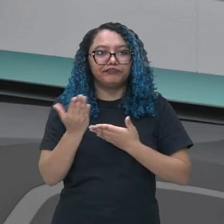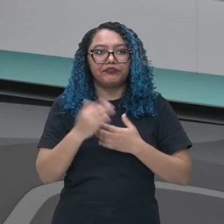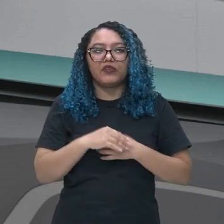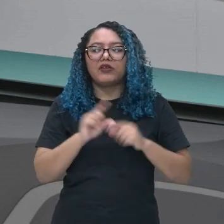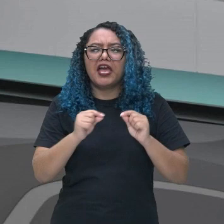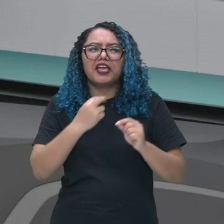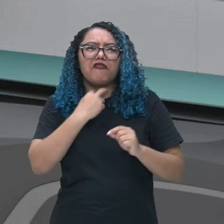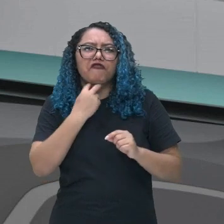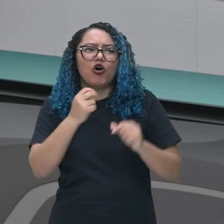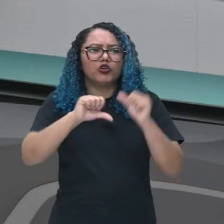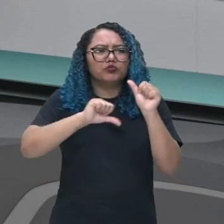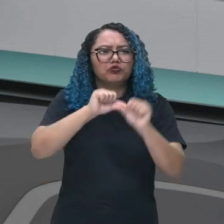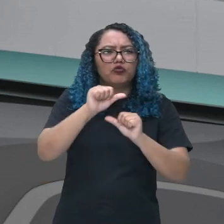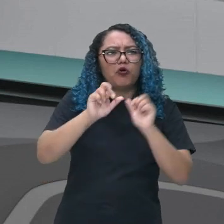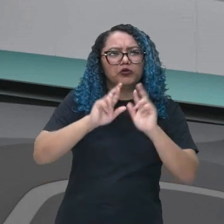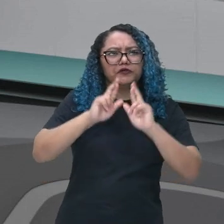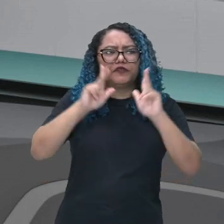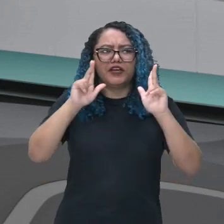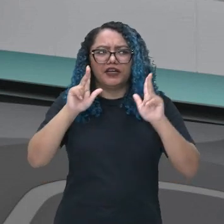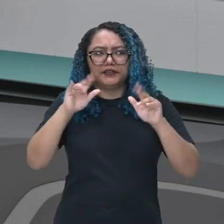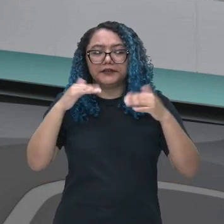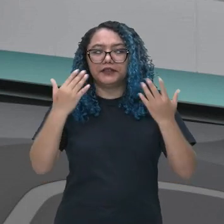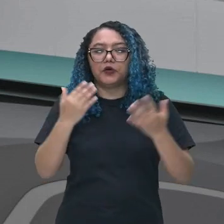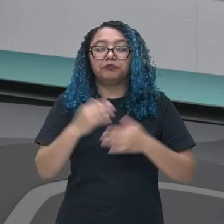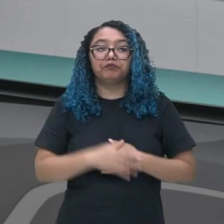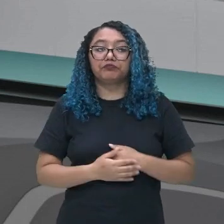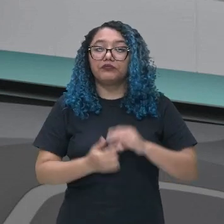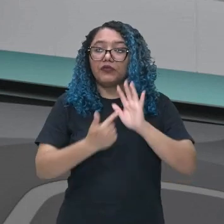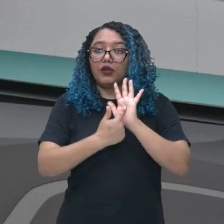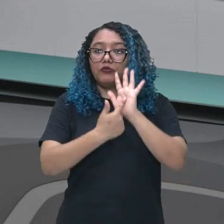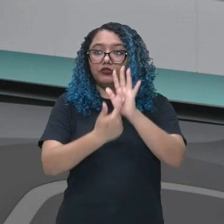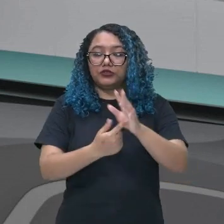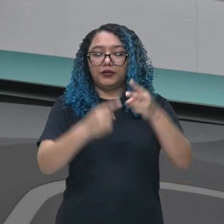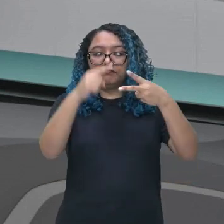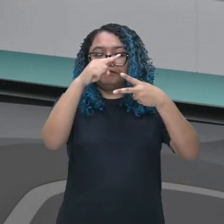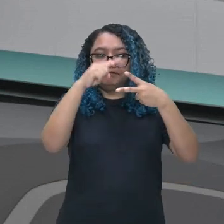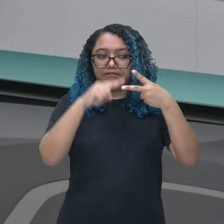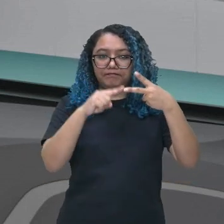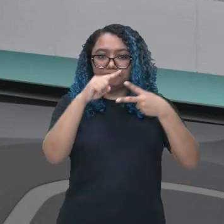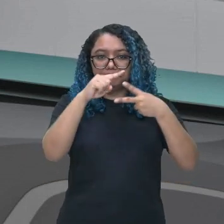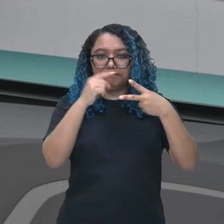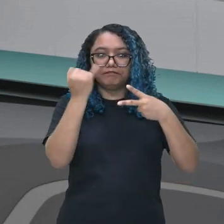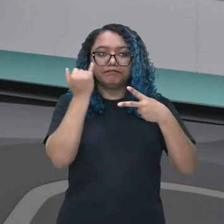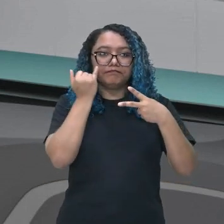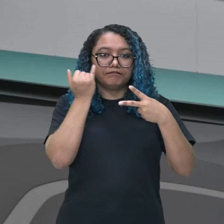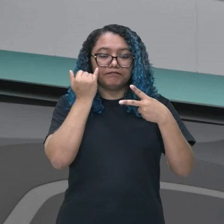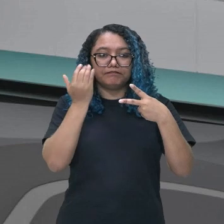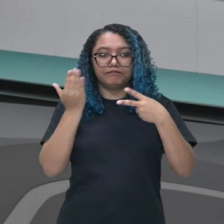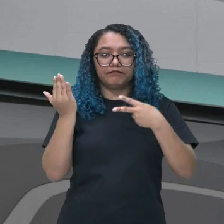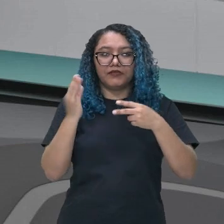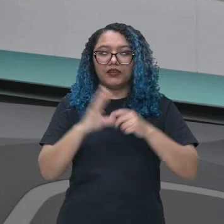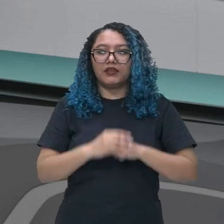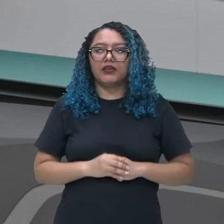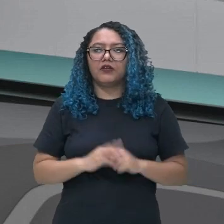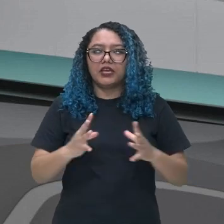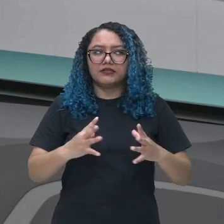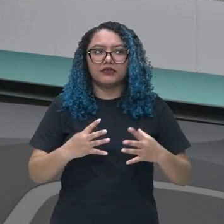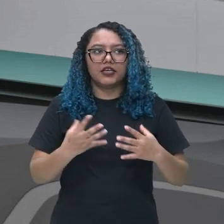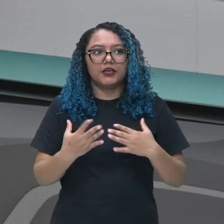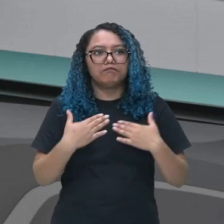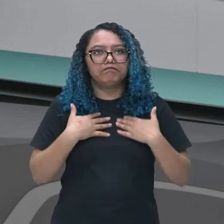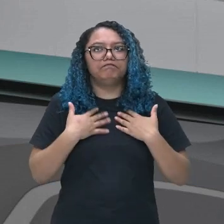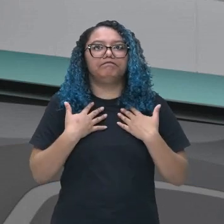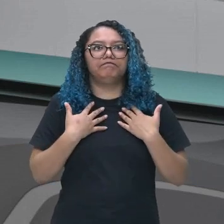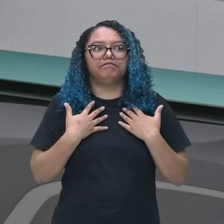aí, gente, eu dei duas notícias para vocês que causam certo impacto,